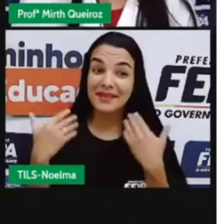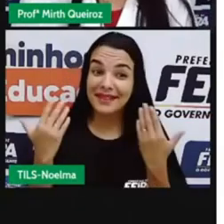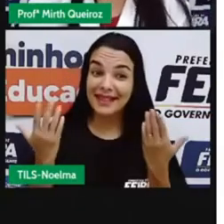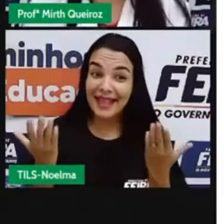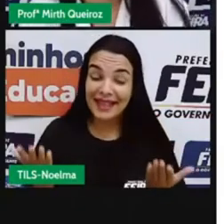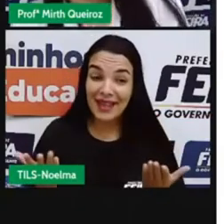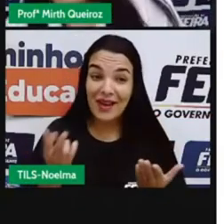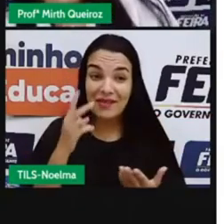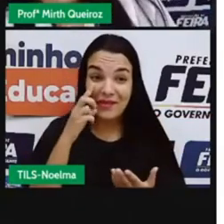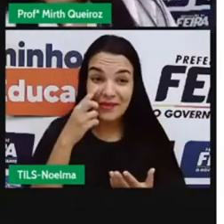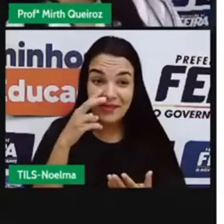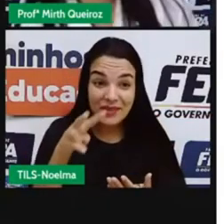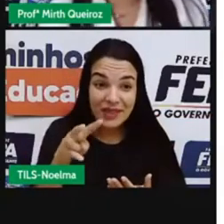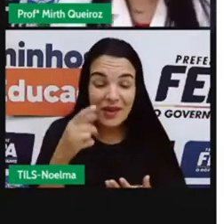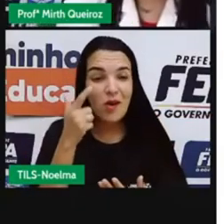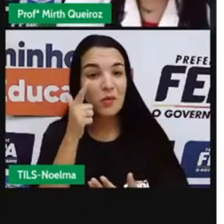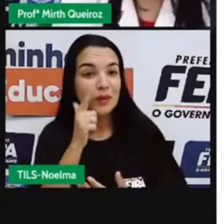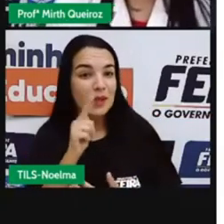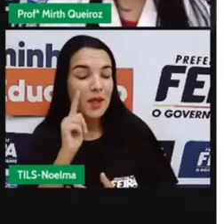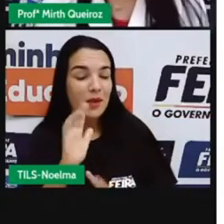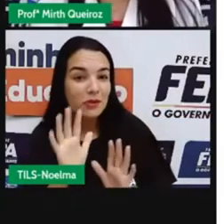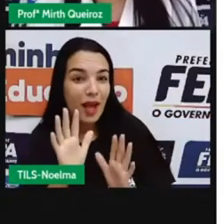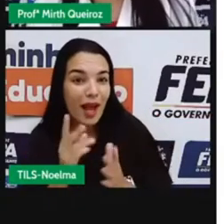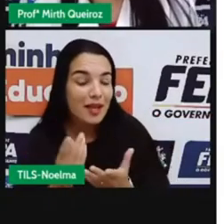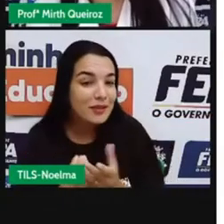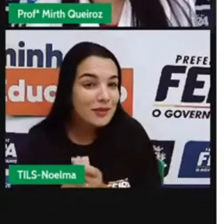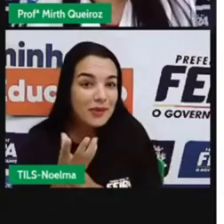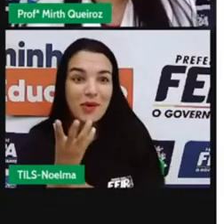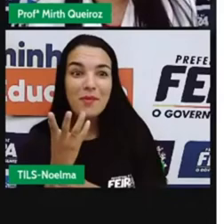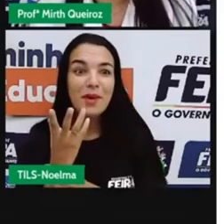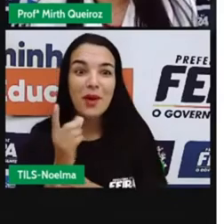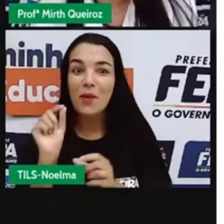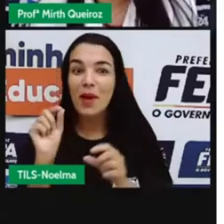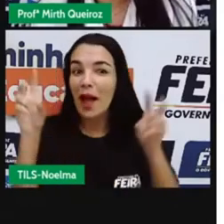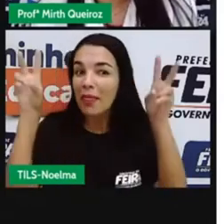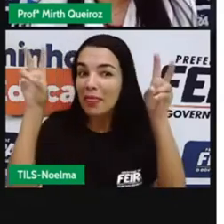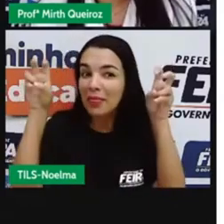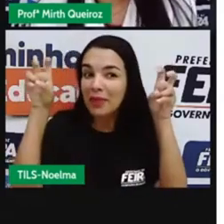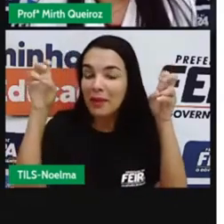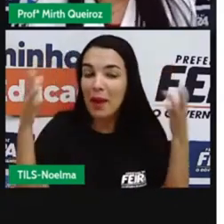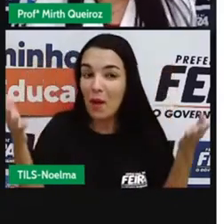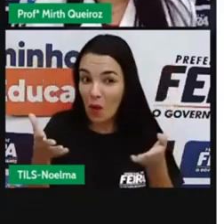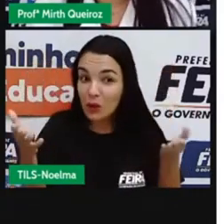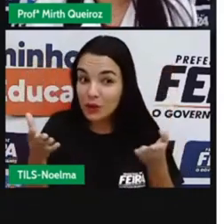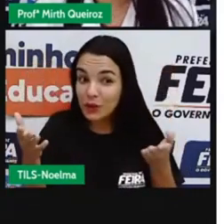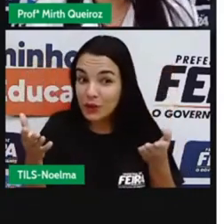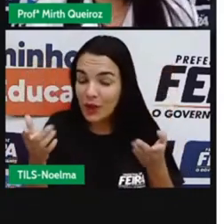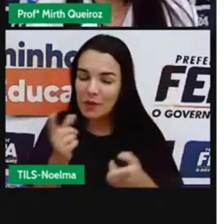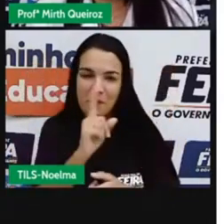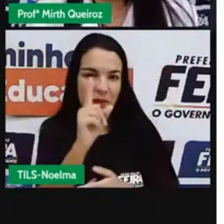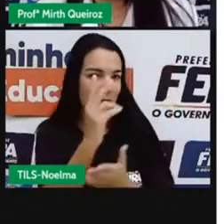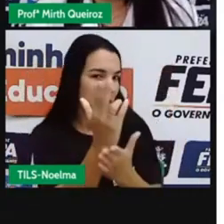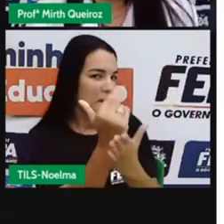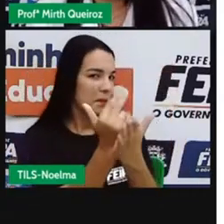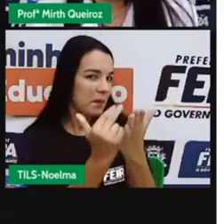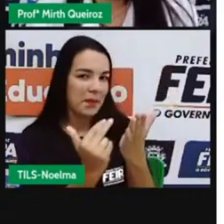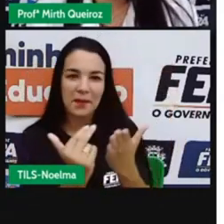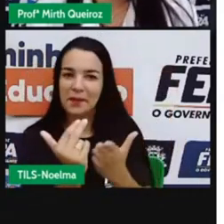E aí, conseguiram descobrir sobre o que nós estudaremos hoje? Não é